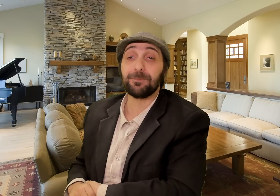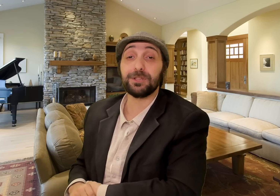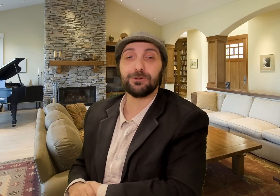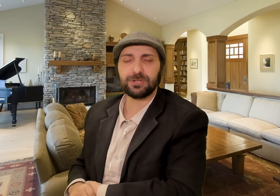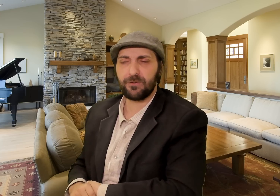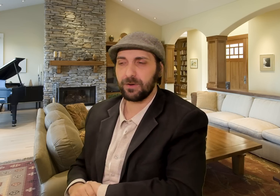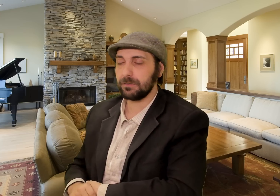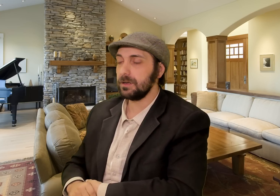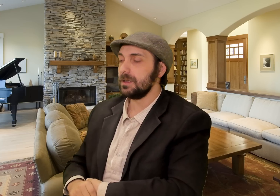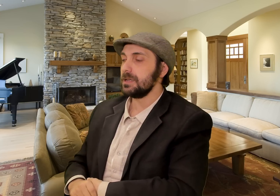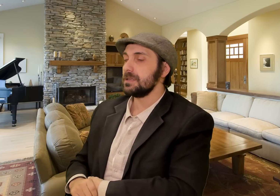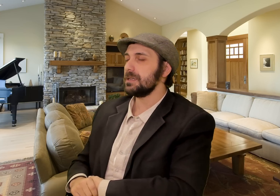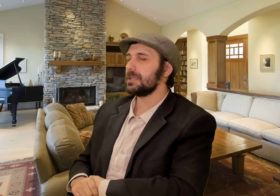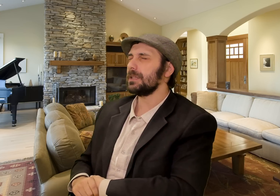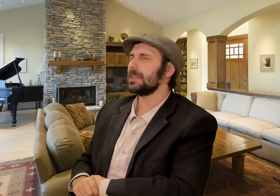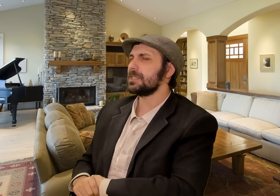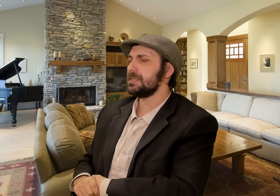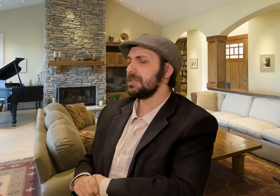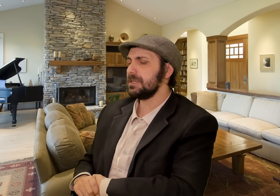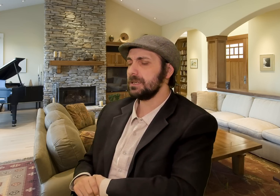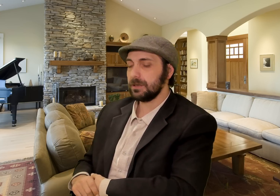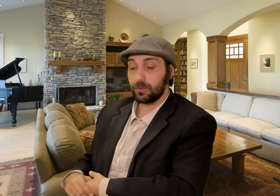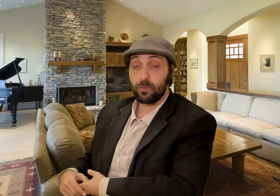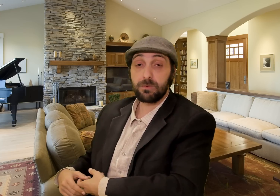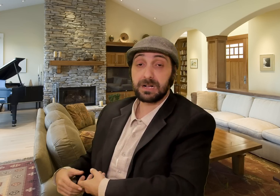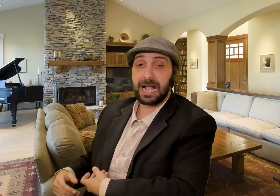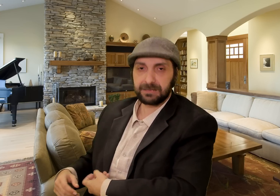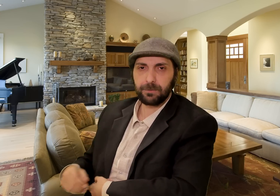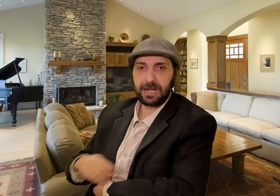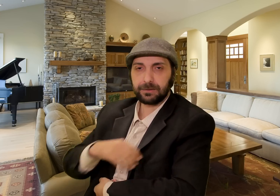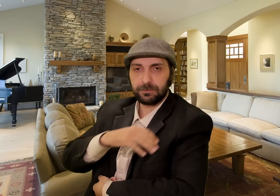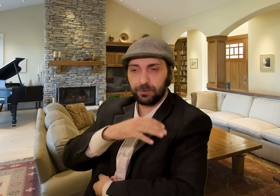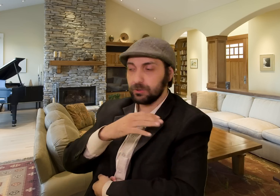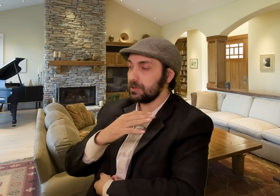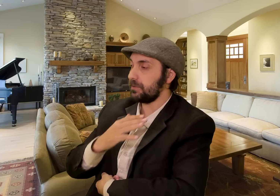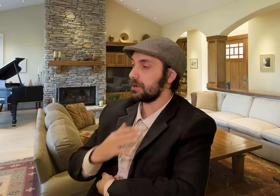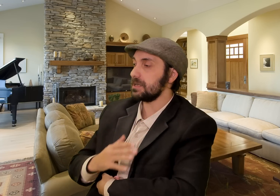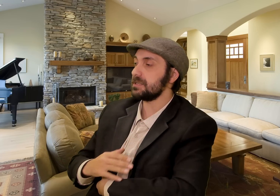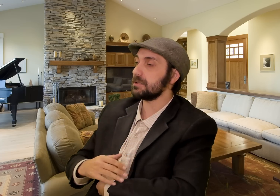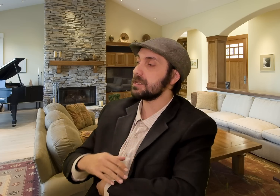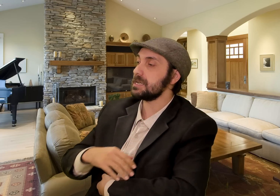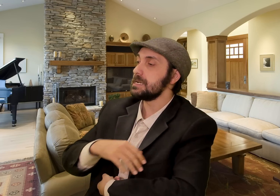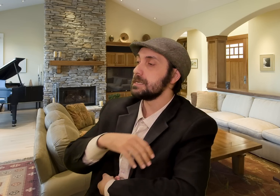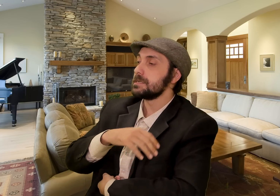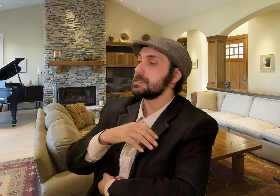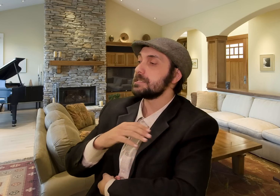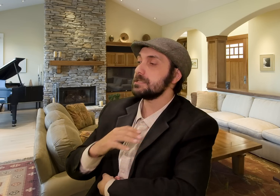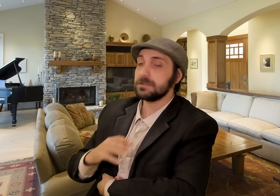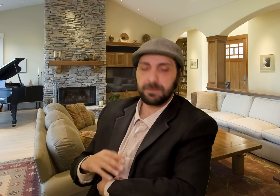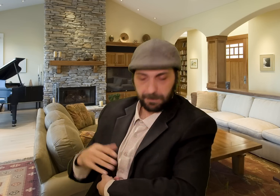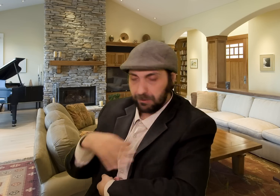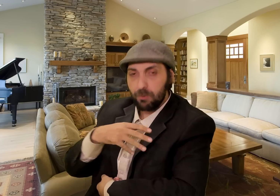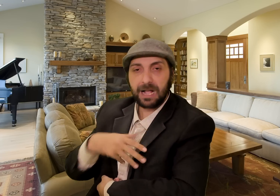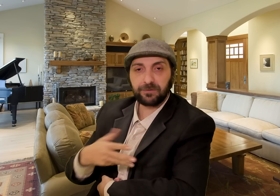Poderoso Chefão sentado assim com um gato sabe o gato Poderoso Chefão acrescentando